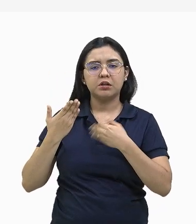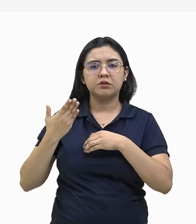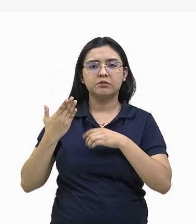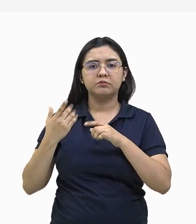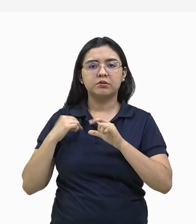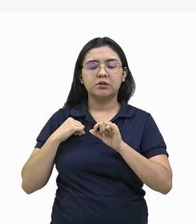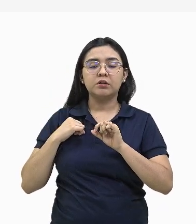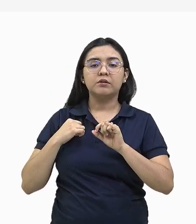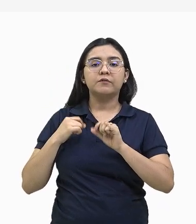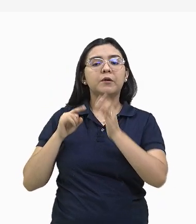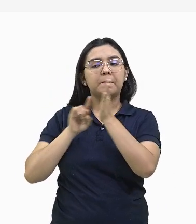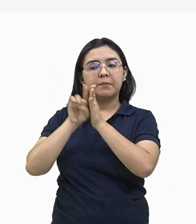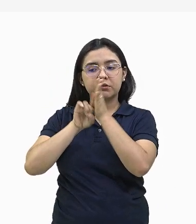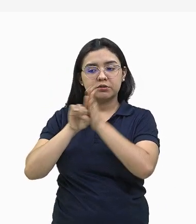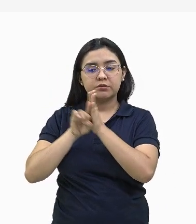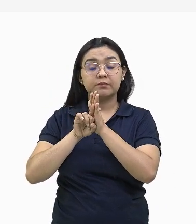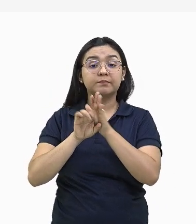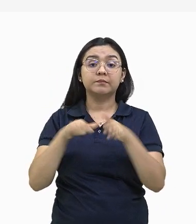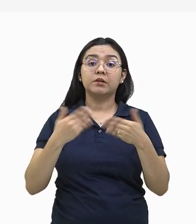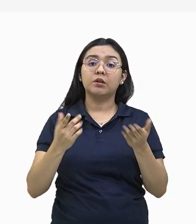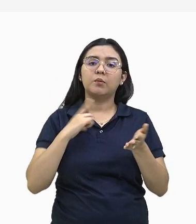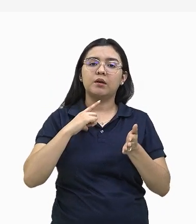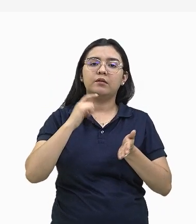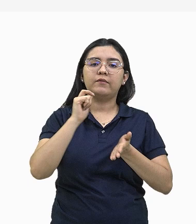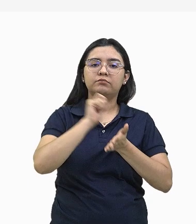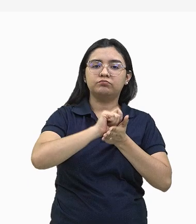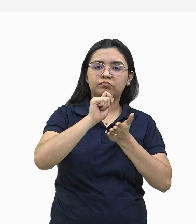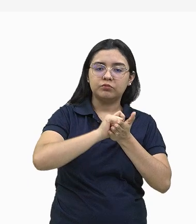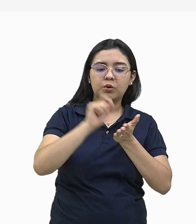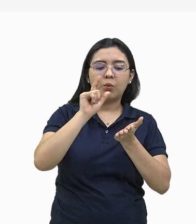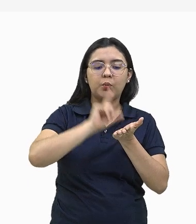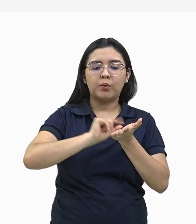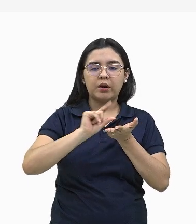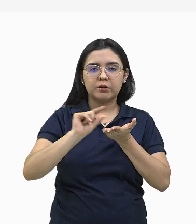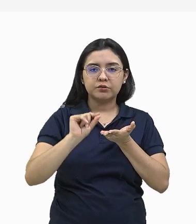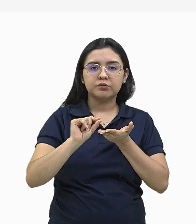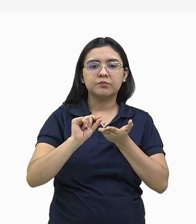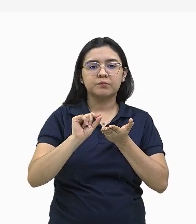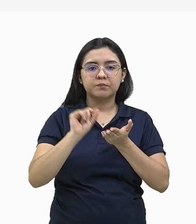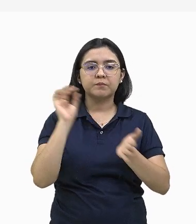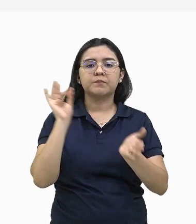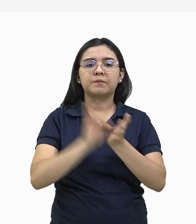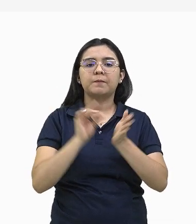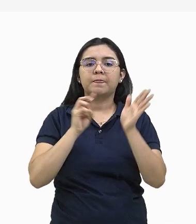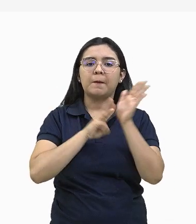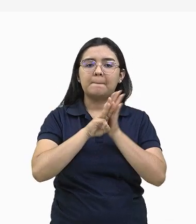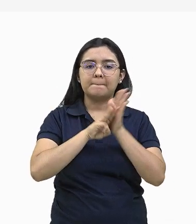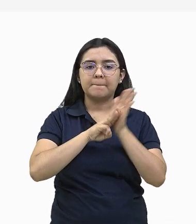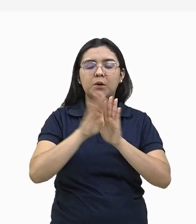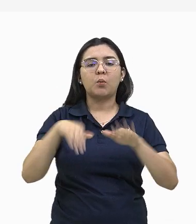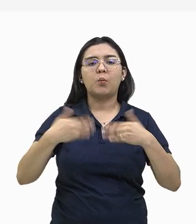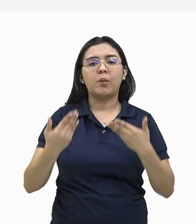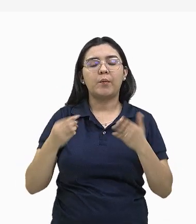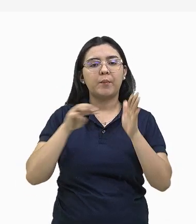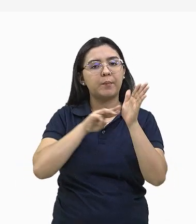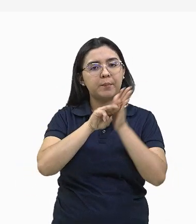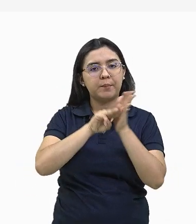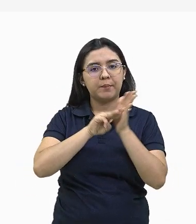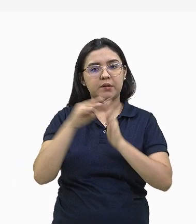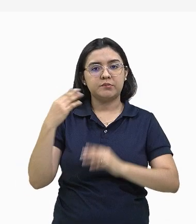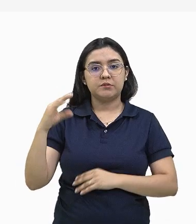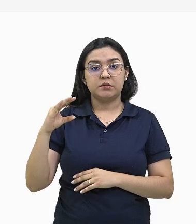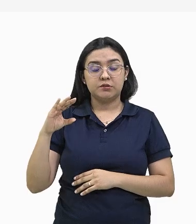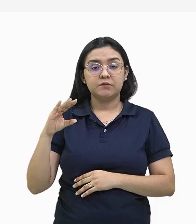pesquisar. E por meio desse artigo, ele vai validar o método científico que foi utilizado nessa